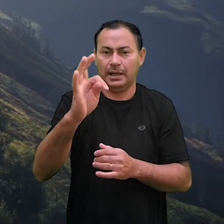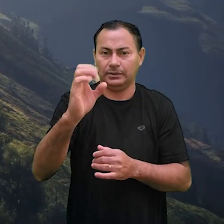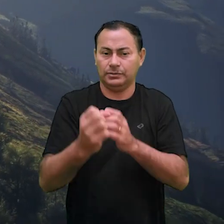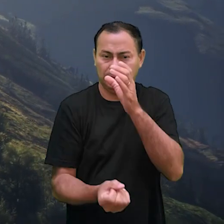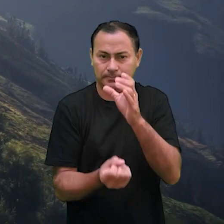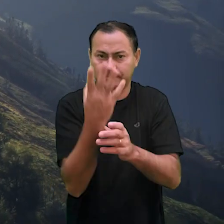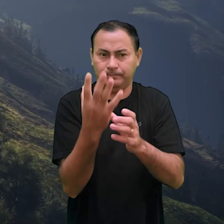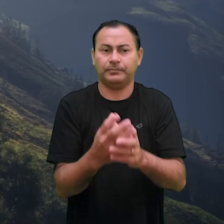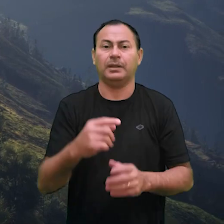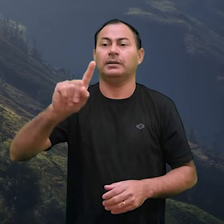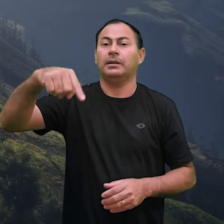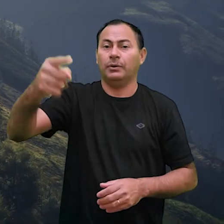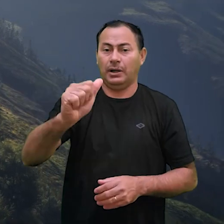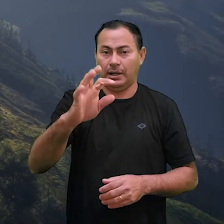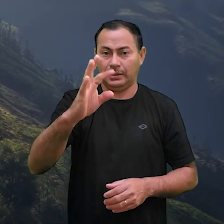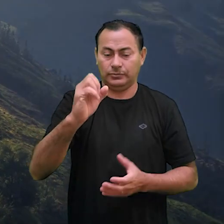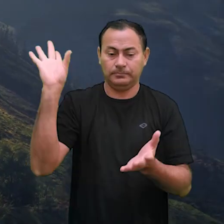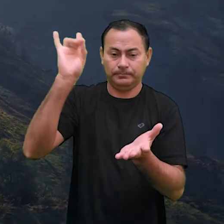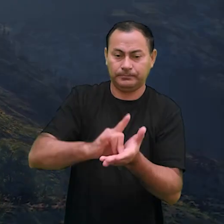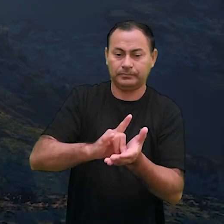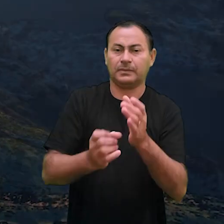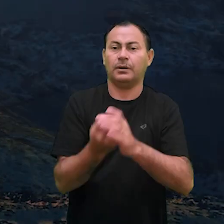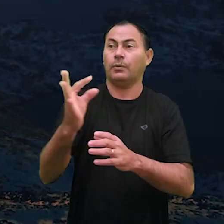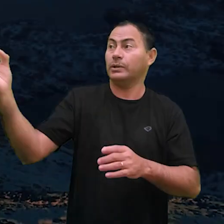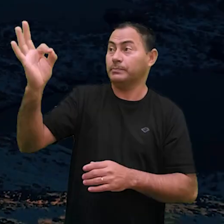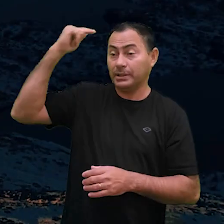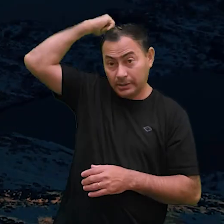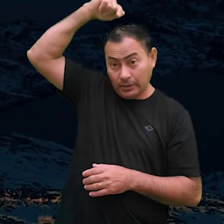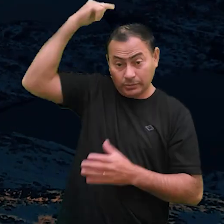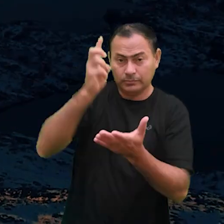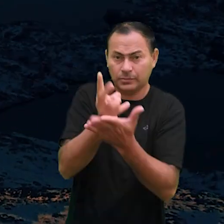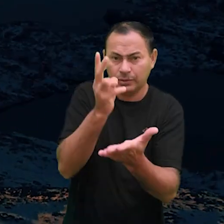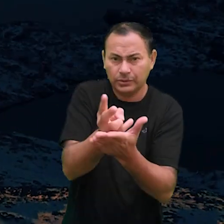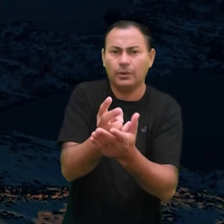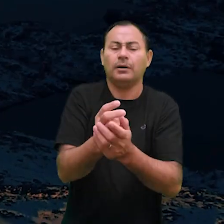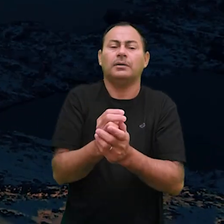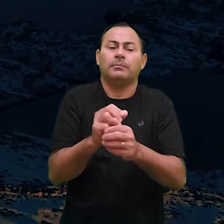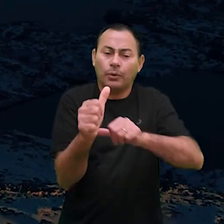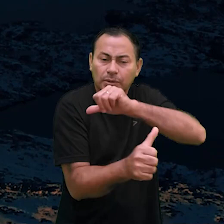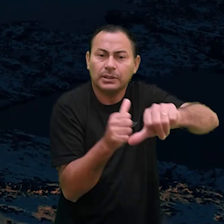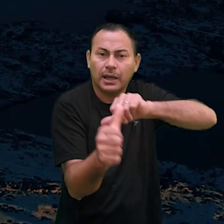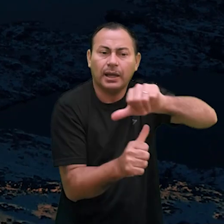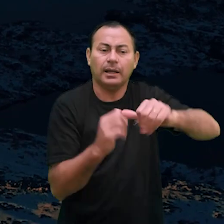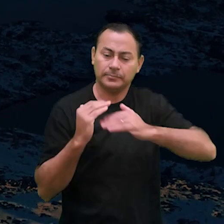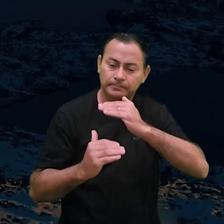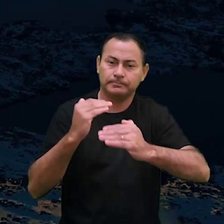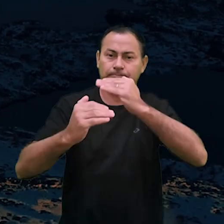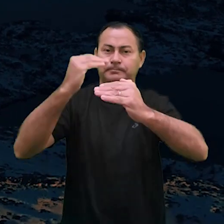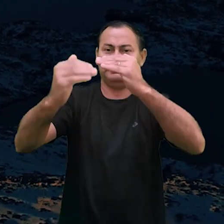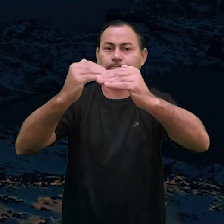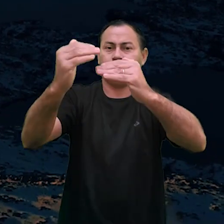desenvolvimento entre esses 3 atos de criação. Depois desses atos originais da criação, o Espírito de Deus continua a